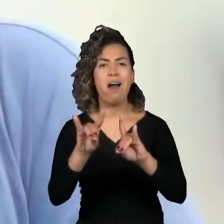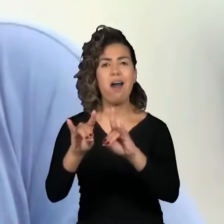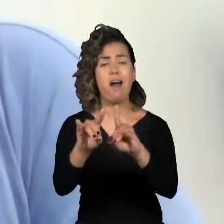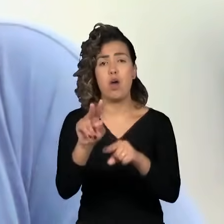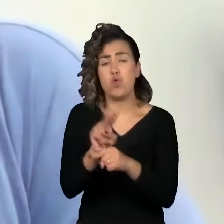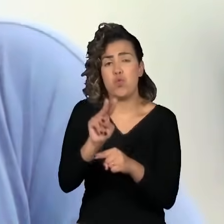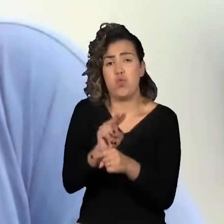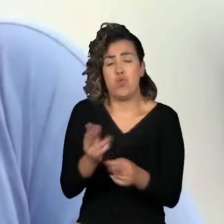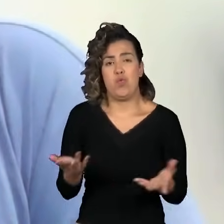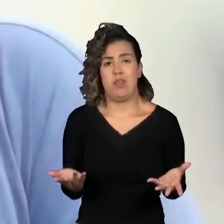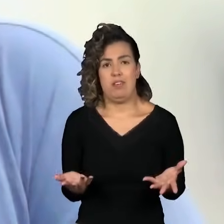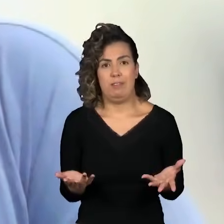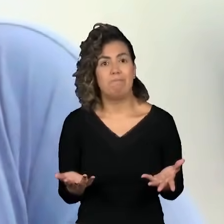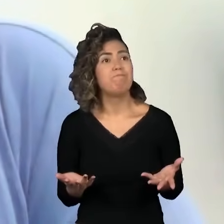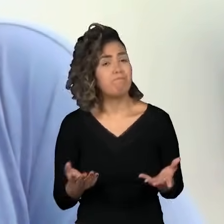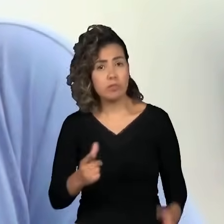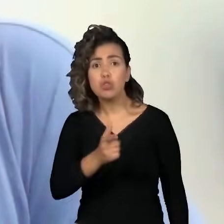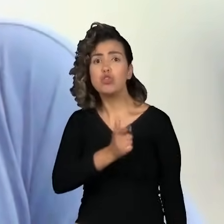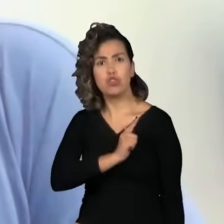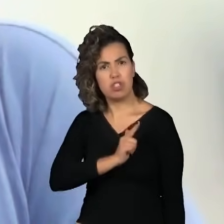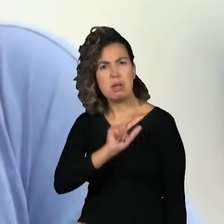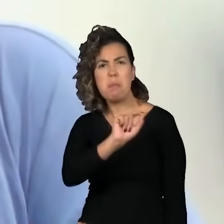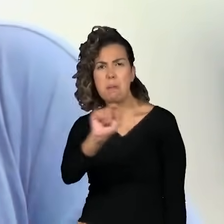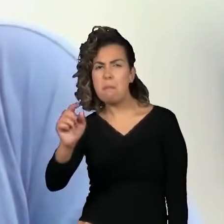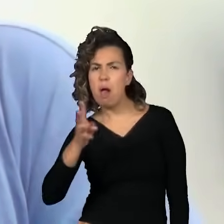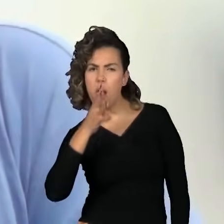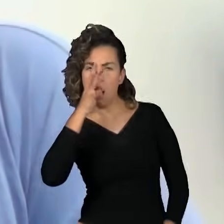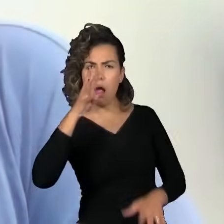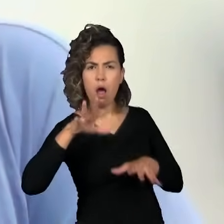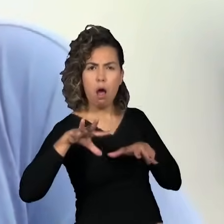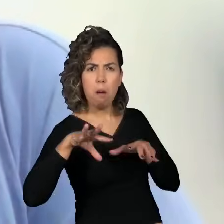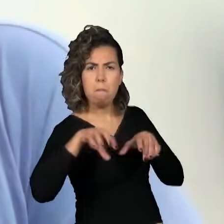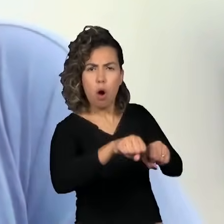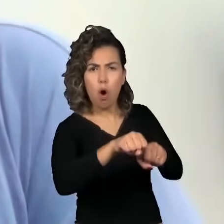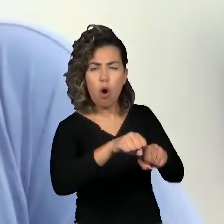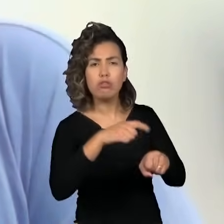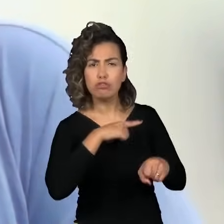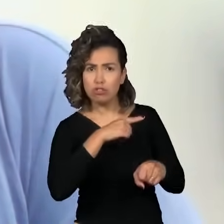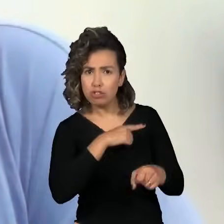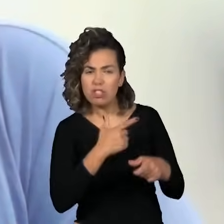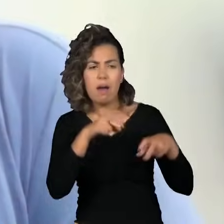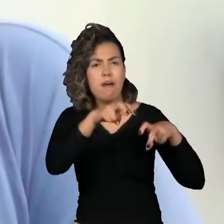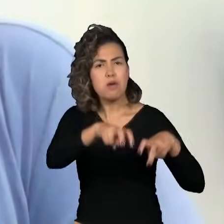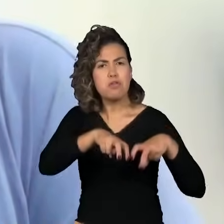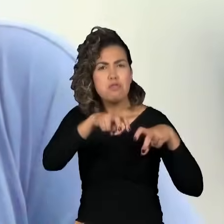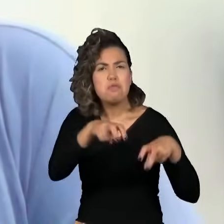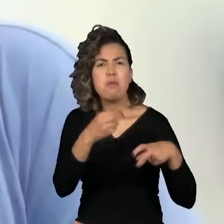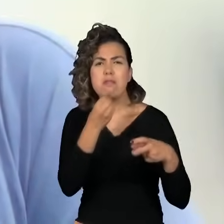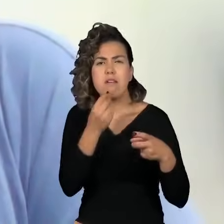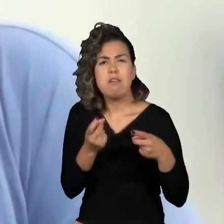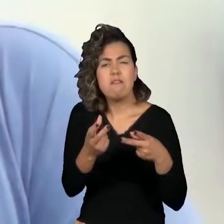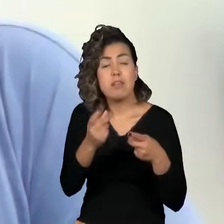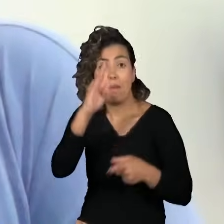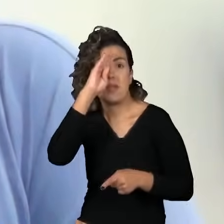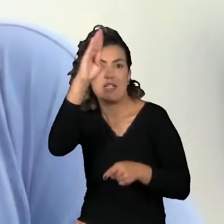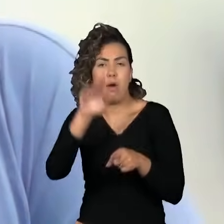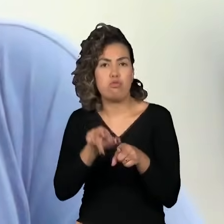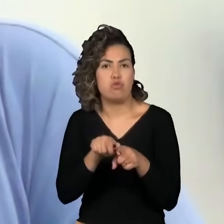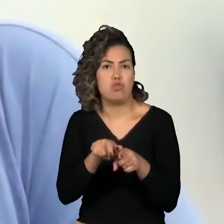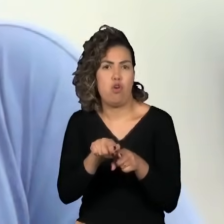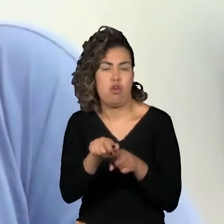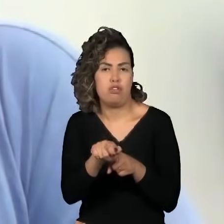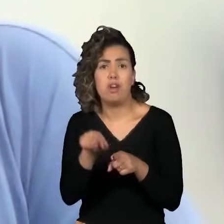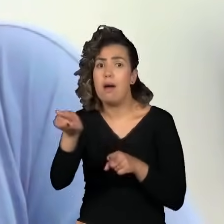agropecuária e, em alguns casos, a posteriori, a conversão para a agricultura mecanizada, em especial da soja, são os